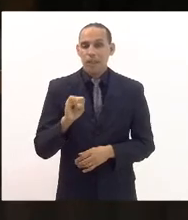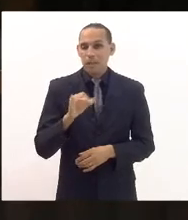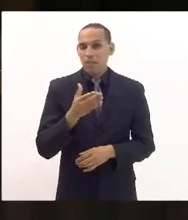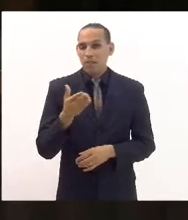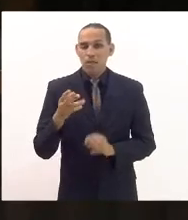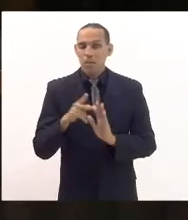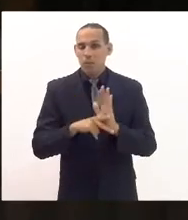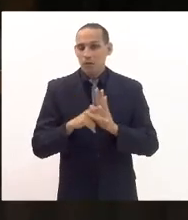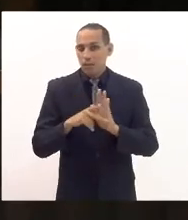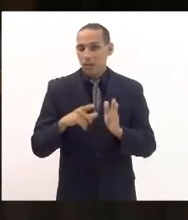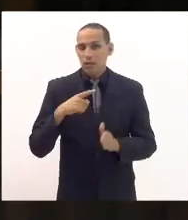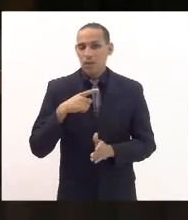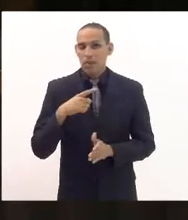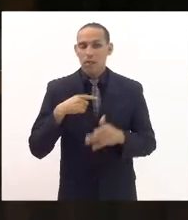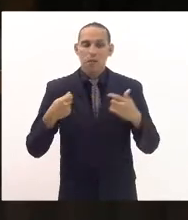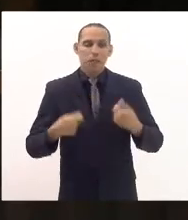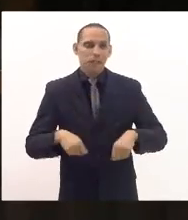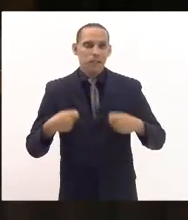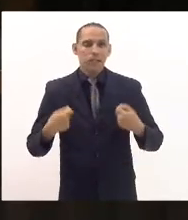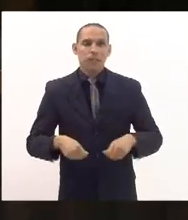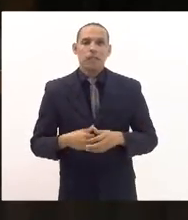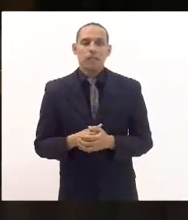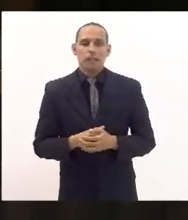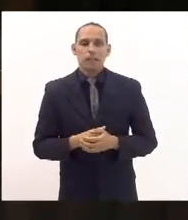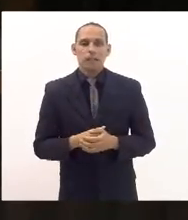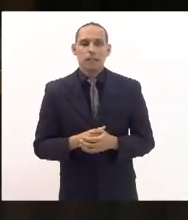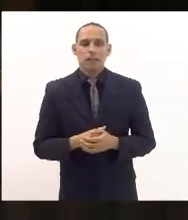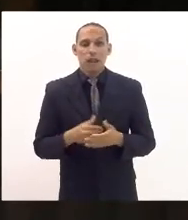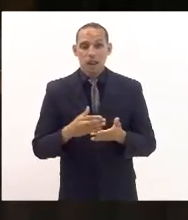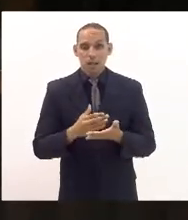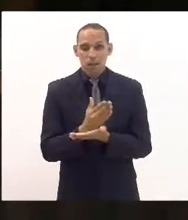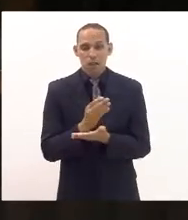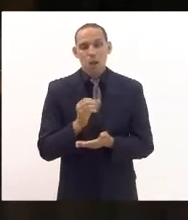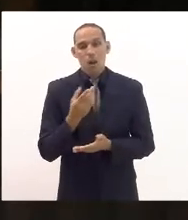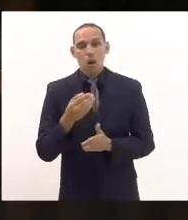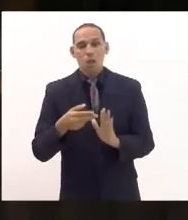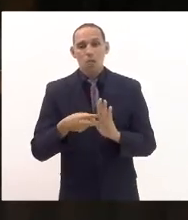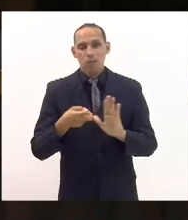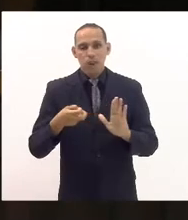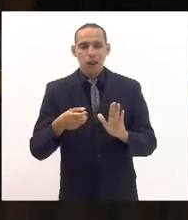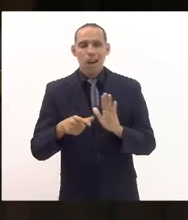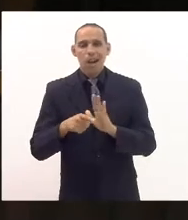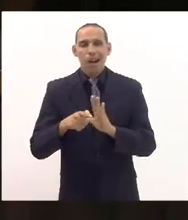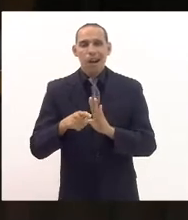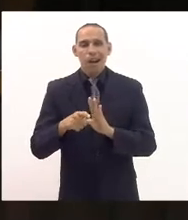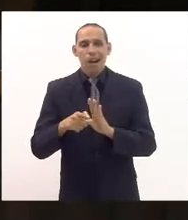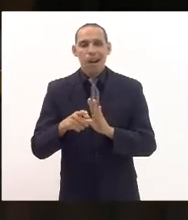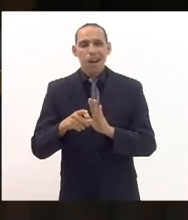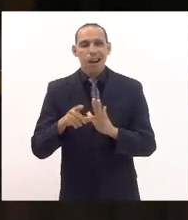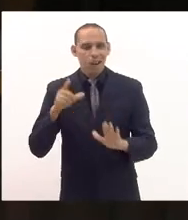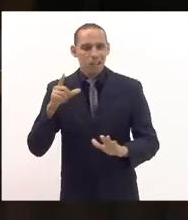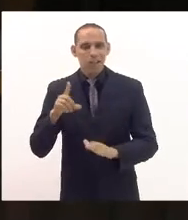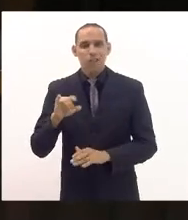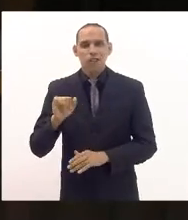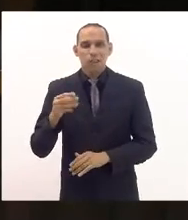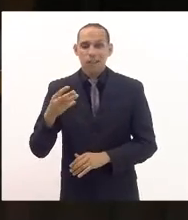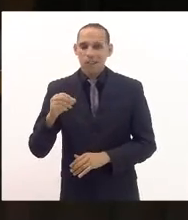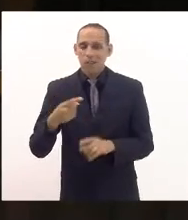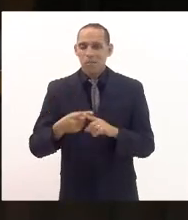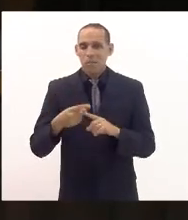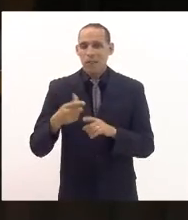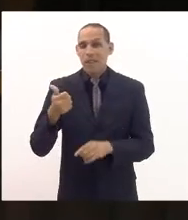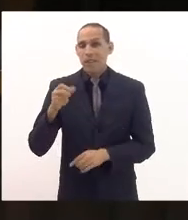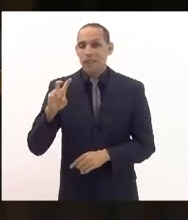projetos que precisam ser o sancionado ou vetado antes do dia trinta e sempre tem que lembrar dos 15 dias